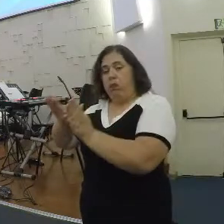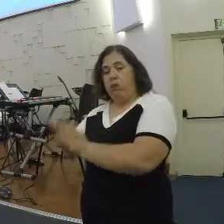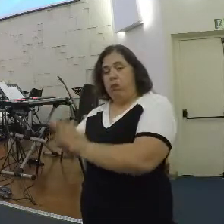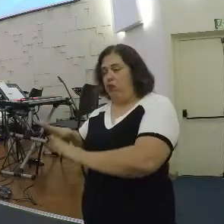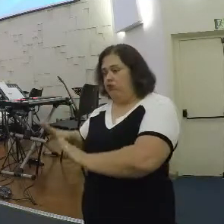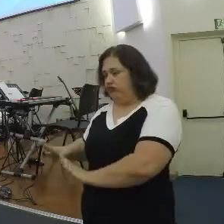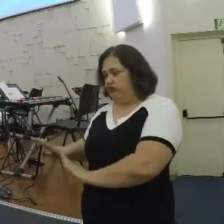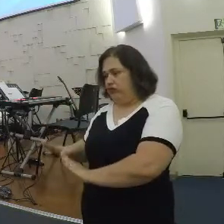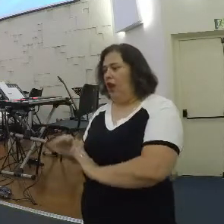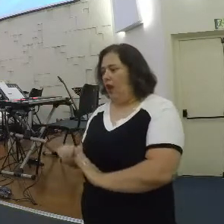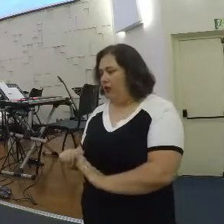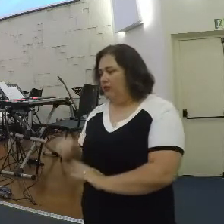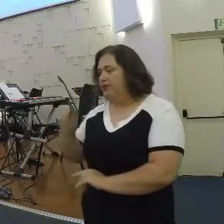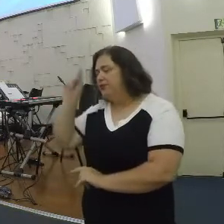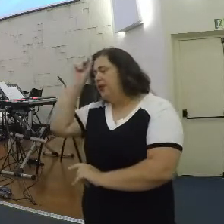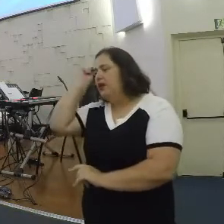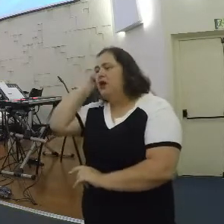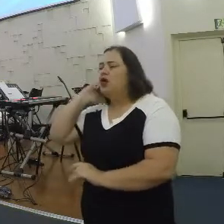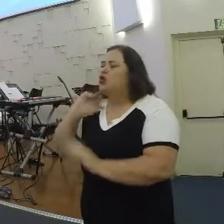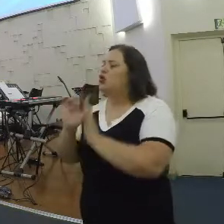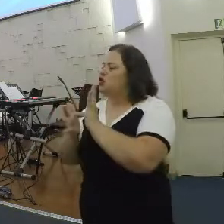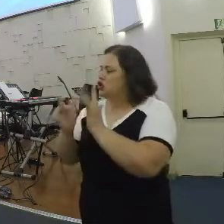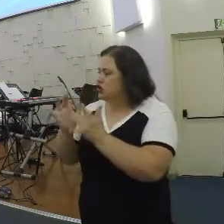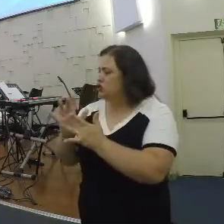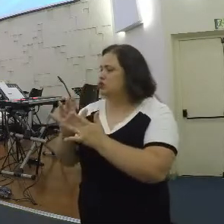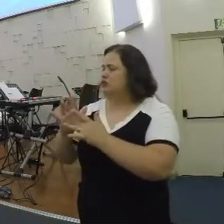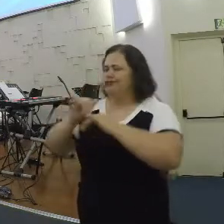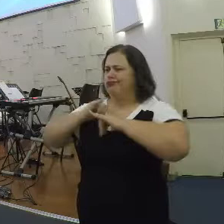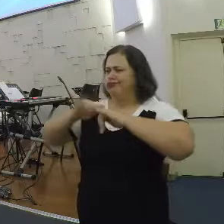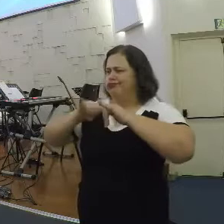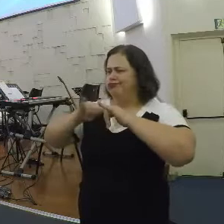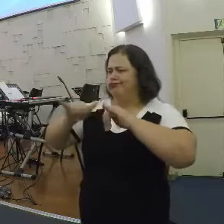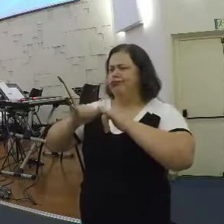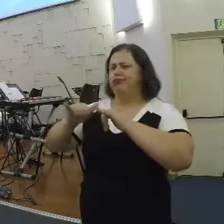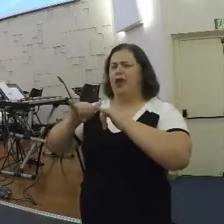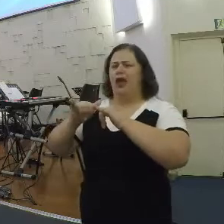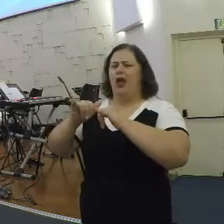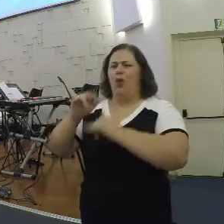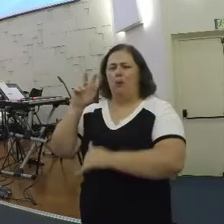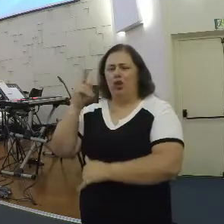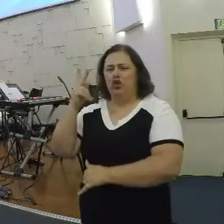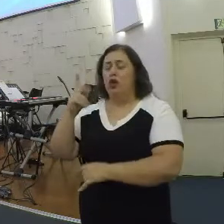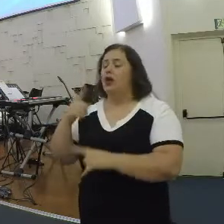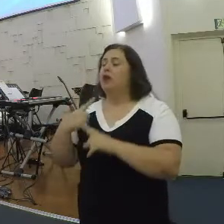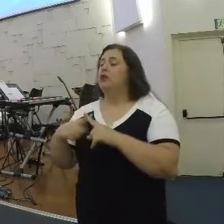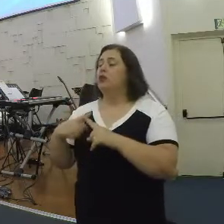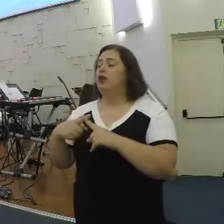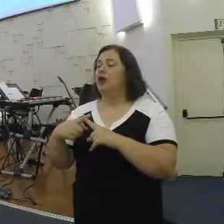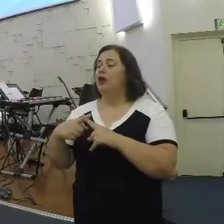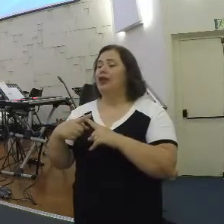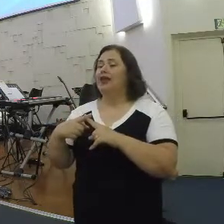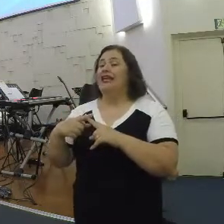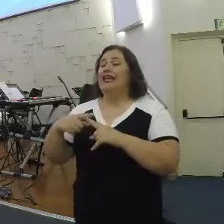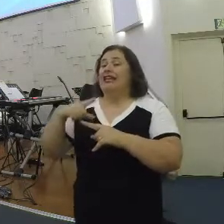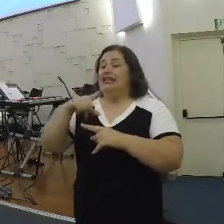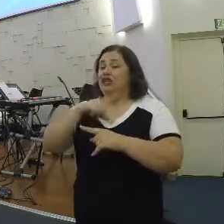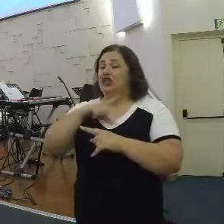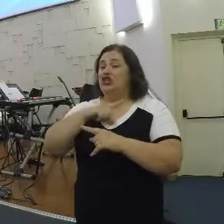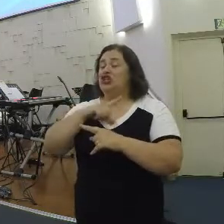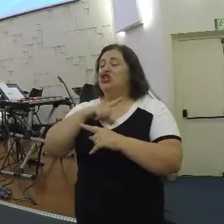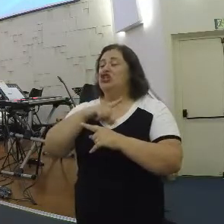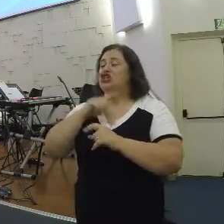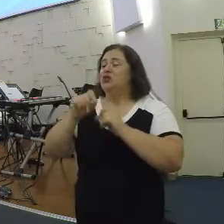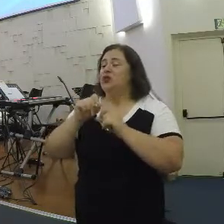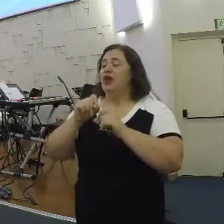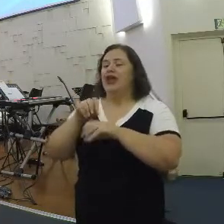história. Ao lado da história havia um ensino. Não eram histórias para